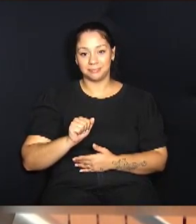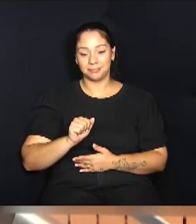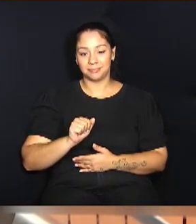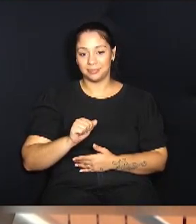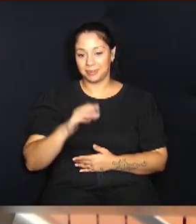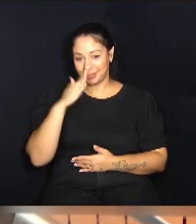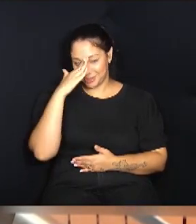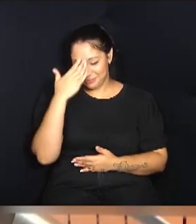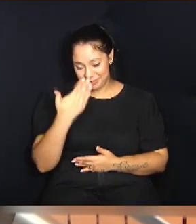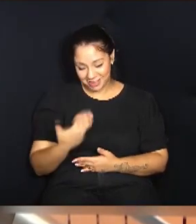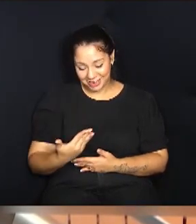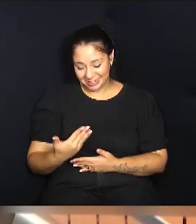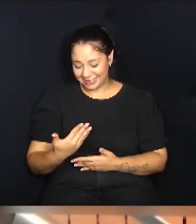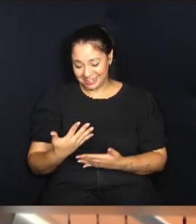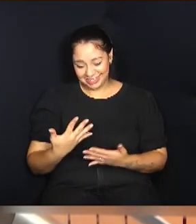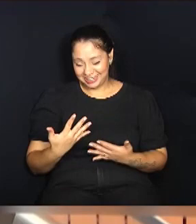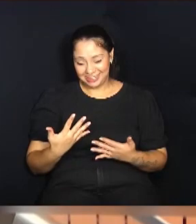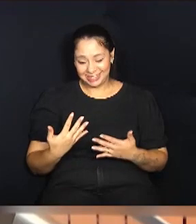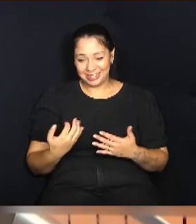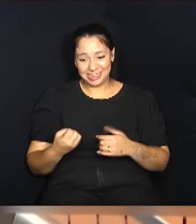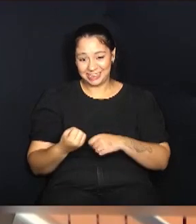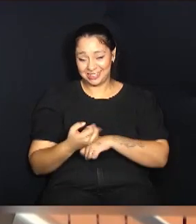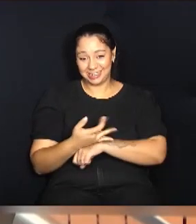Ai, meu Deus.